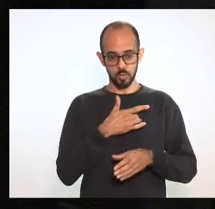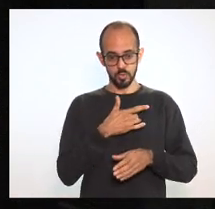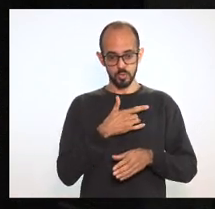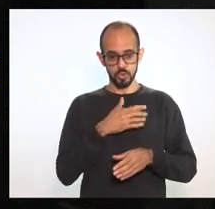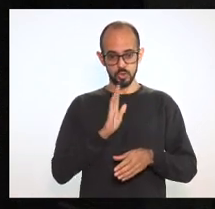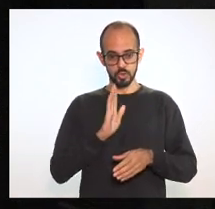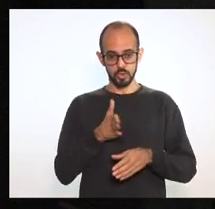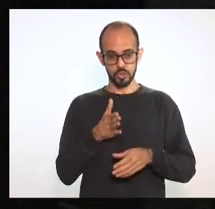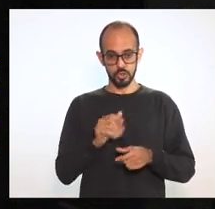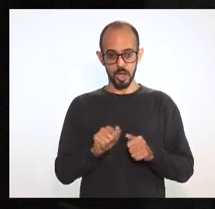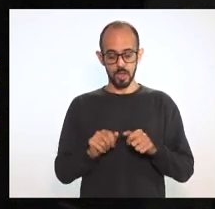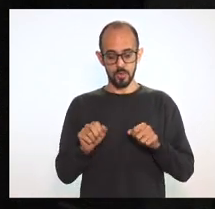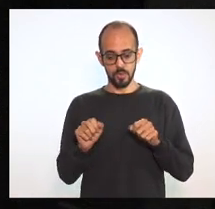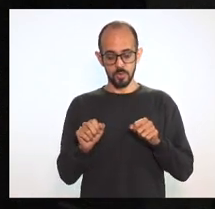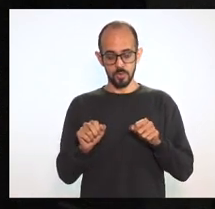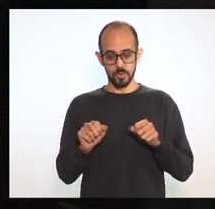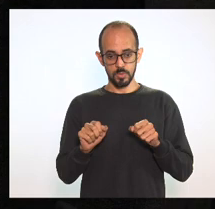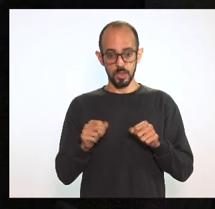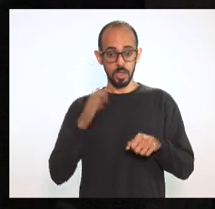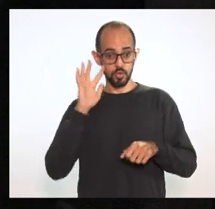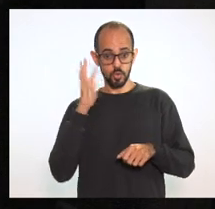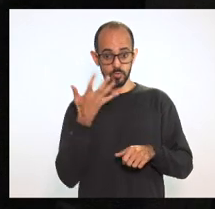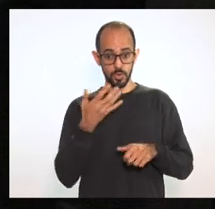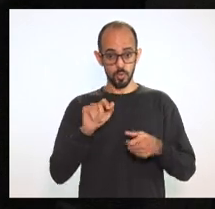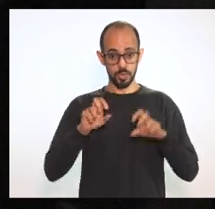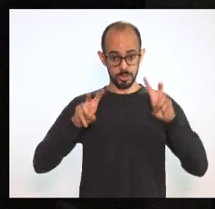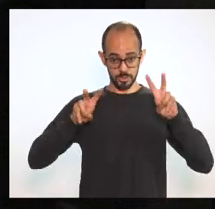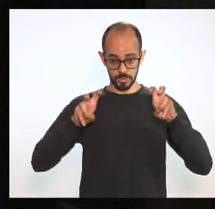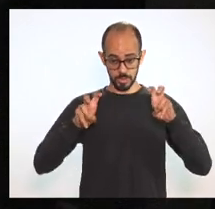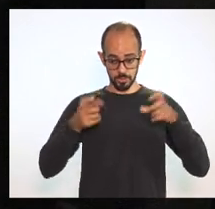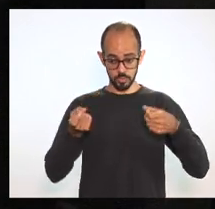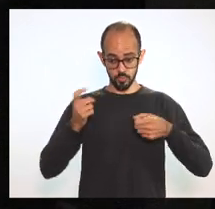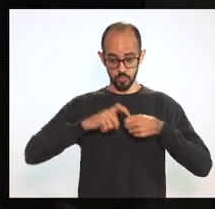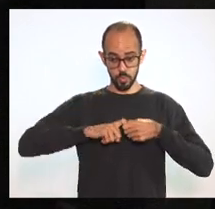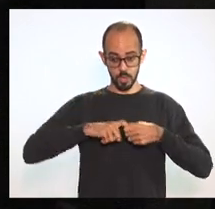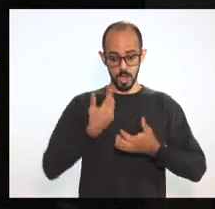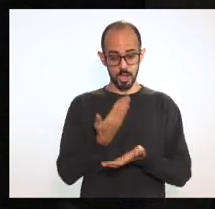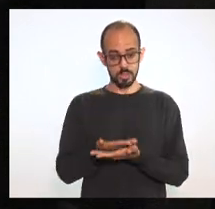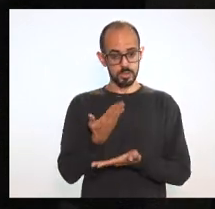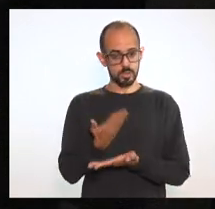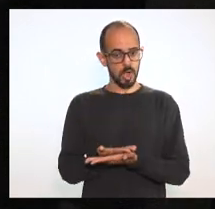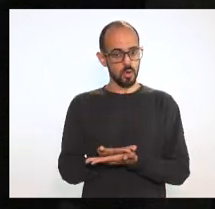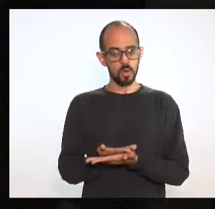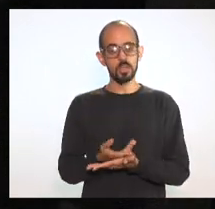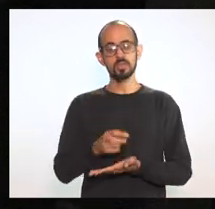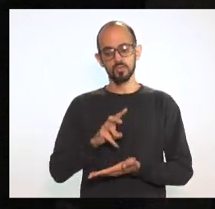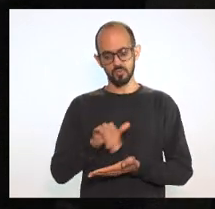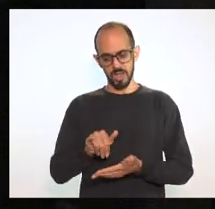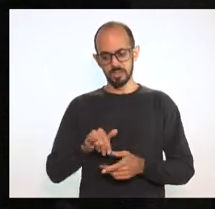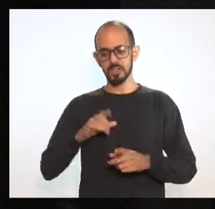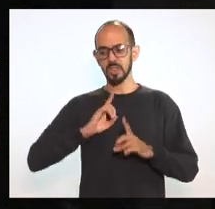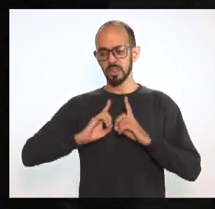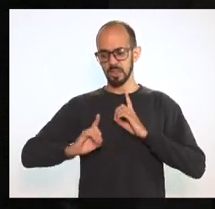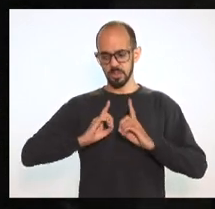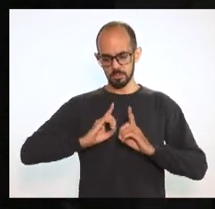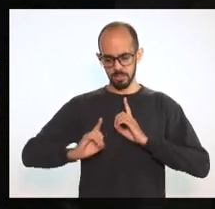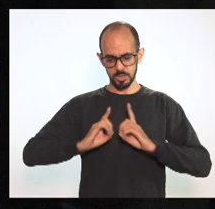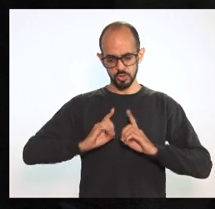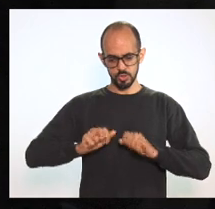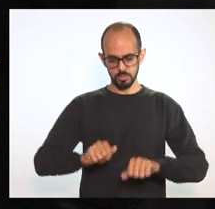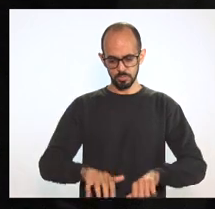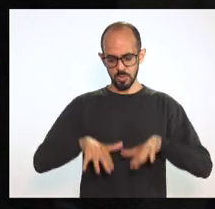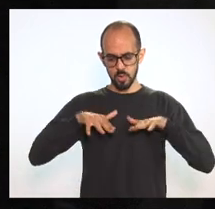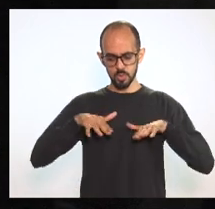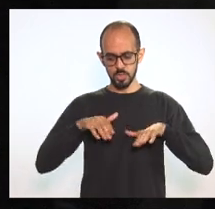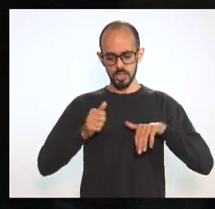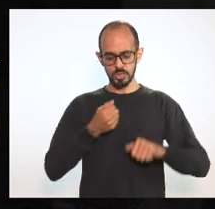já estabeleceu que esse tema, o retorno às aulas, será debatido numa audiência pública e,